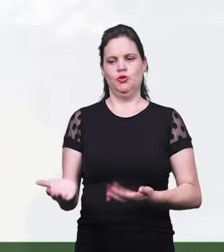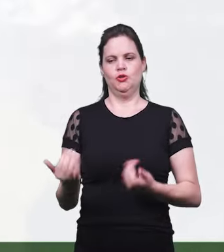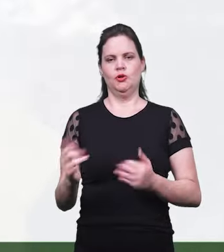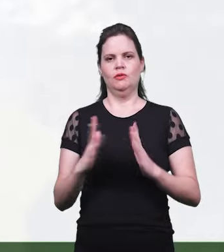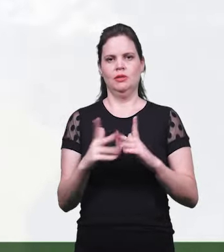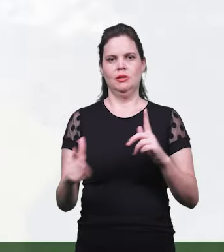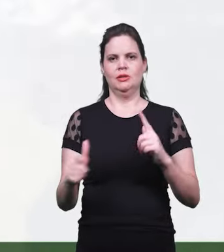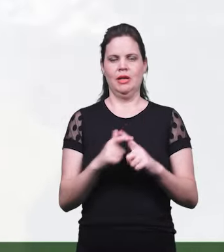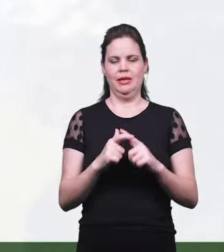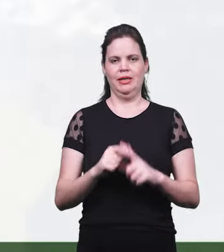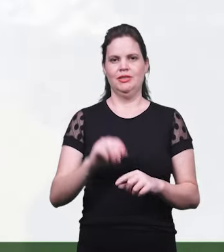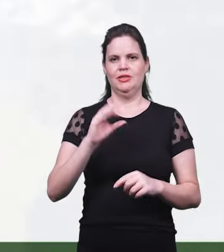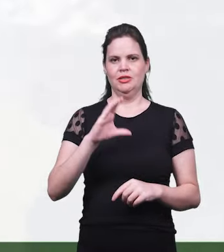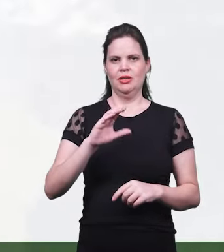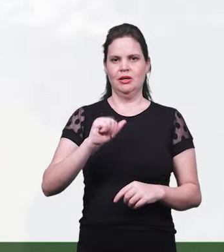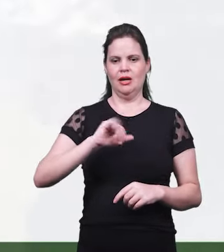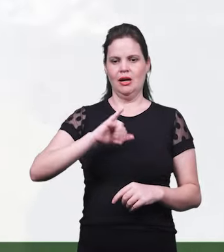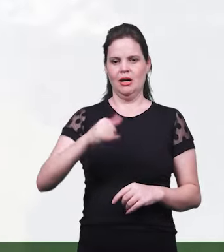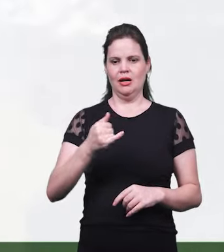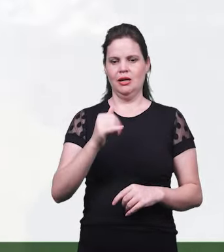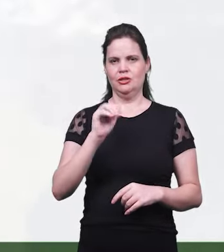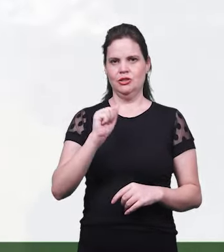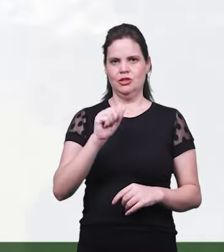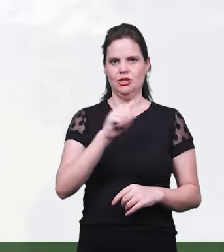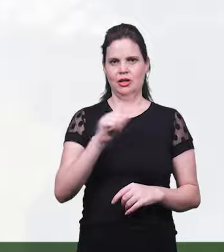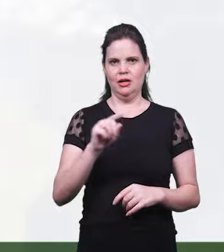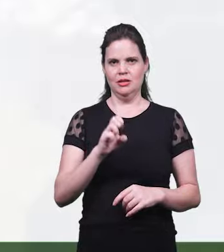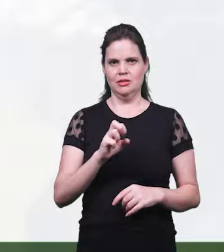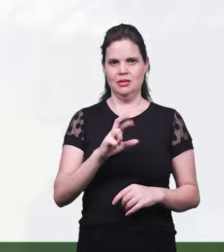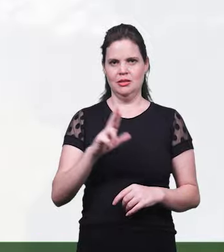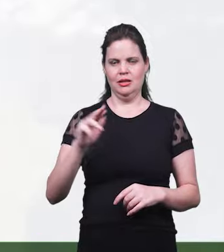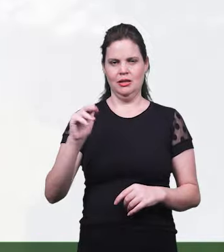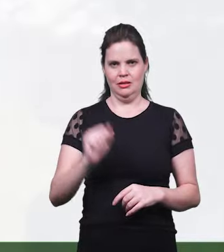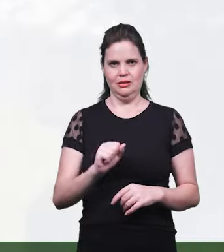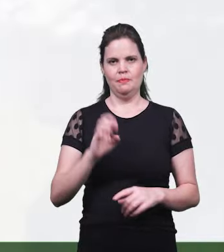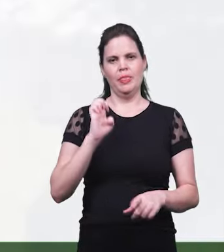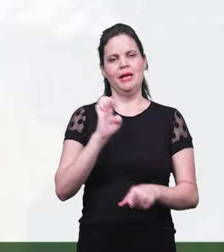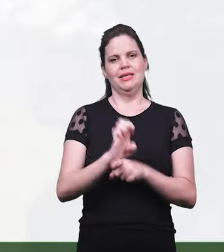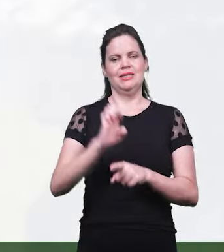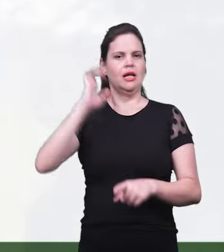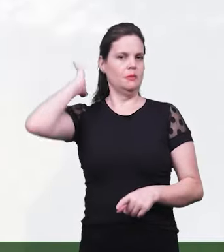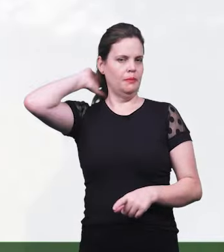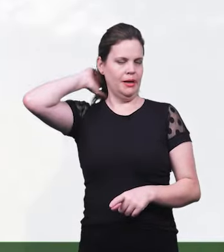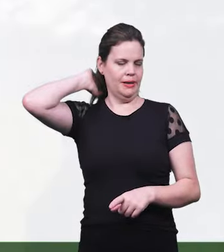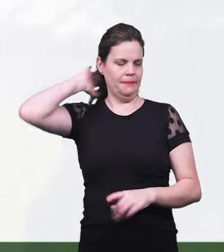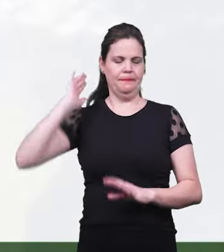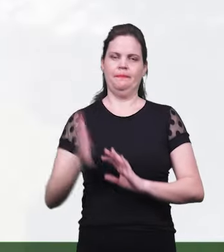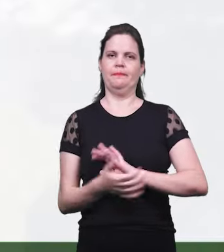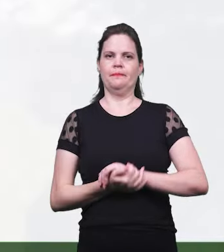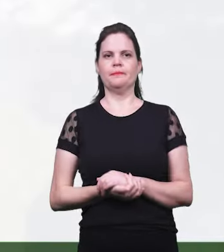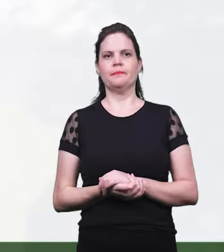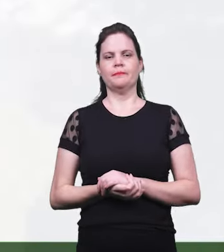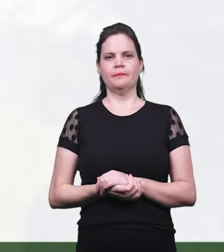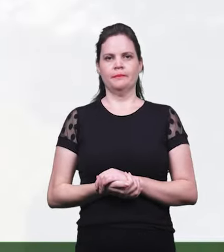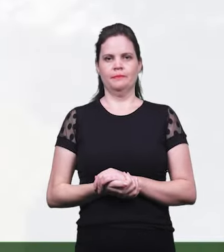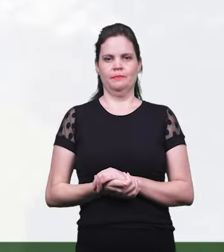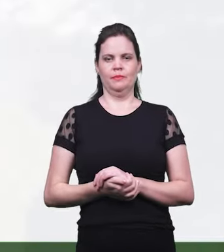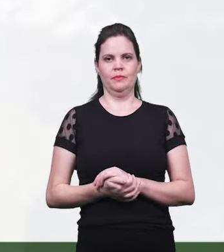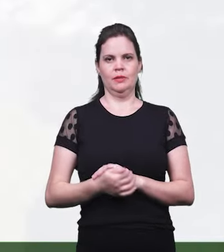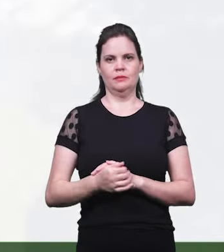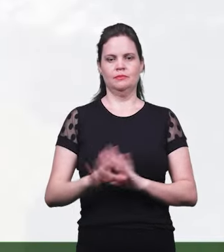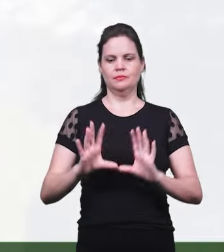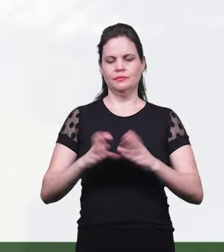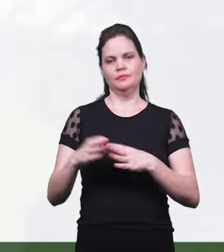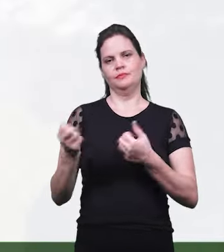da Igreja de Cajazeiras, em Itupiranga, no estado do Pará. Vamos ouvir então os nossos jovens dentro da